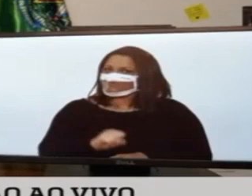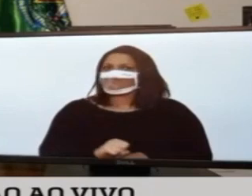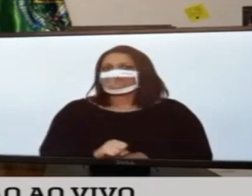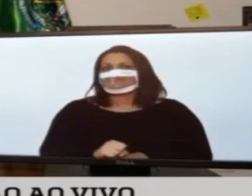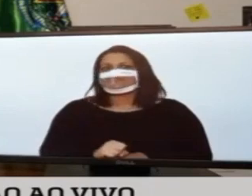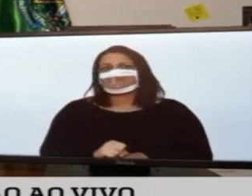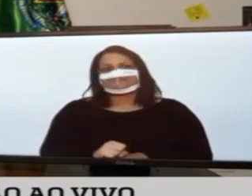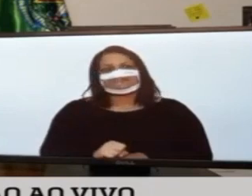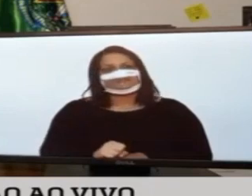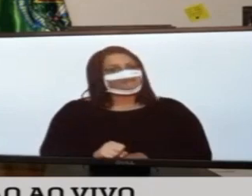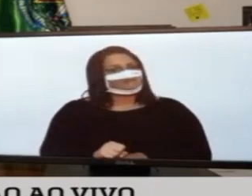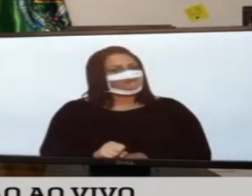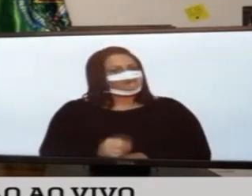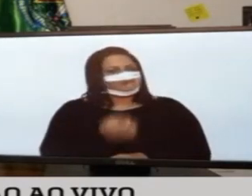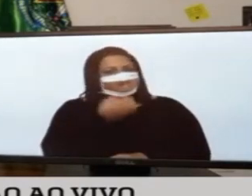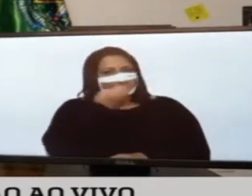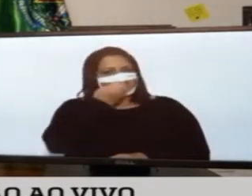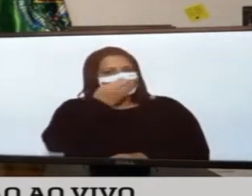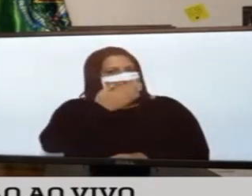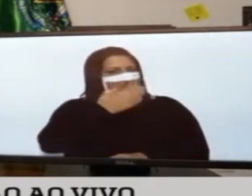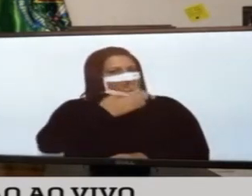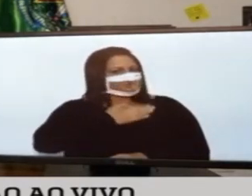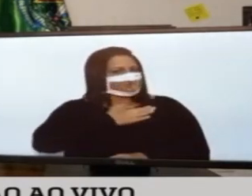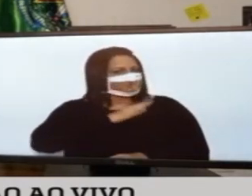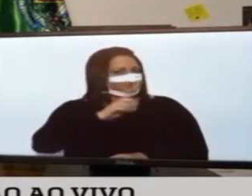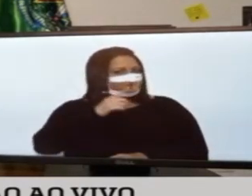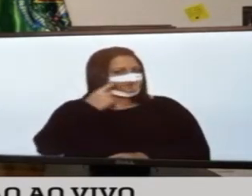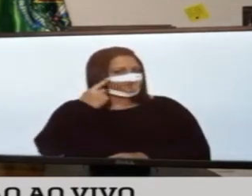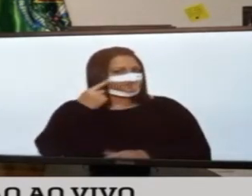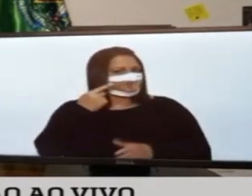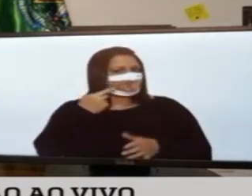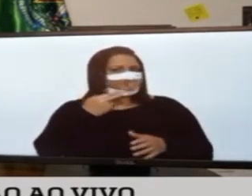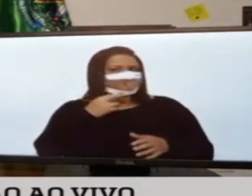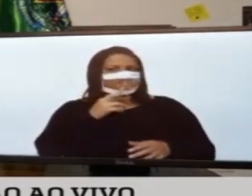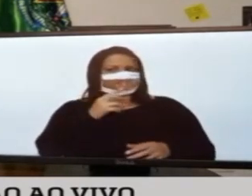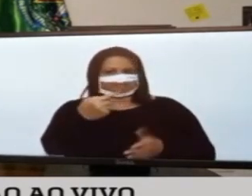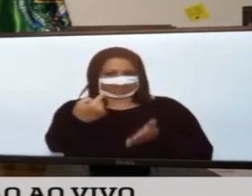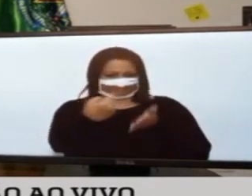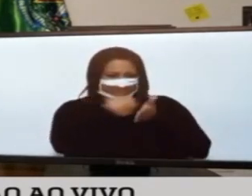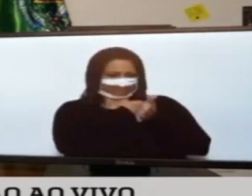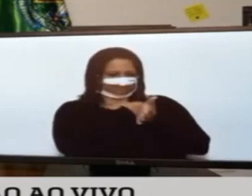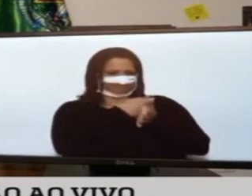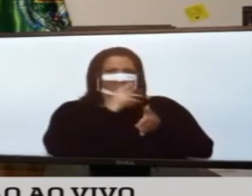Bolsonaro na condução do país em meio à pandemia de Covid.